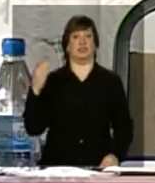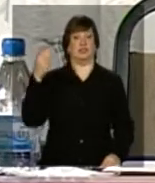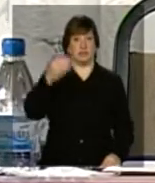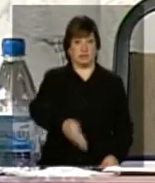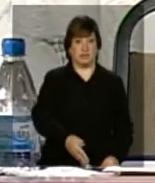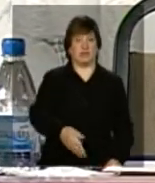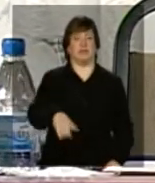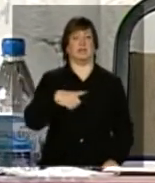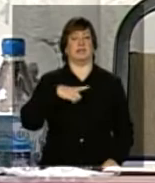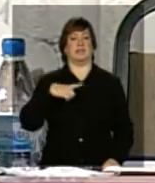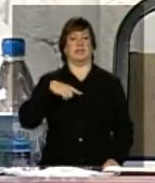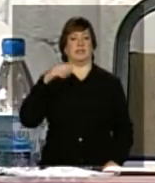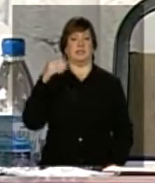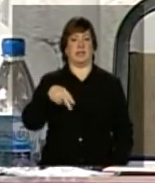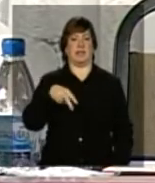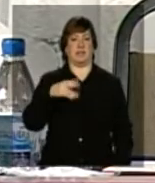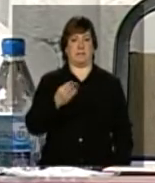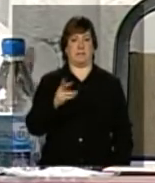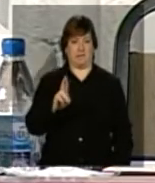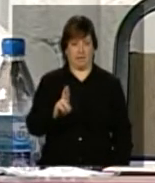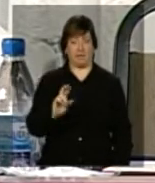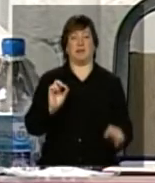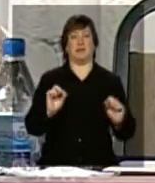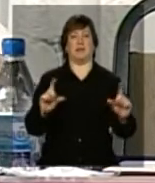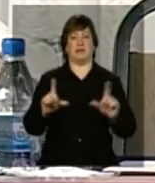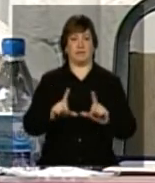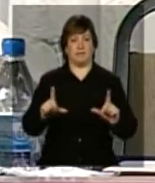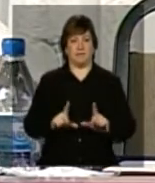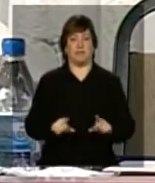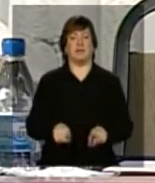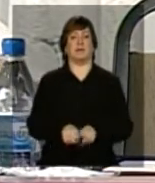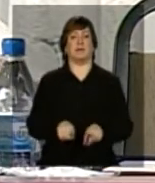diretamente pela NBR, supõe-se que